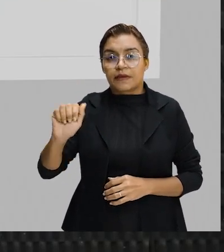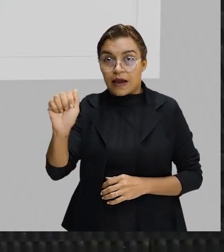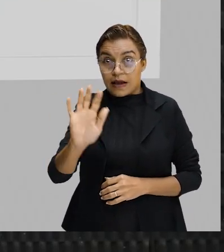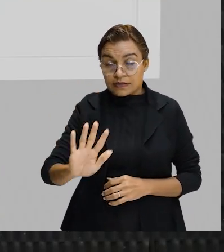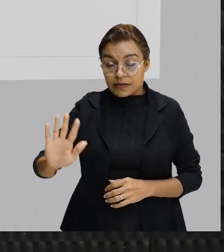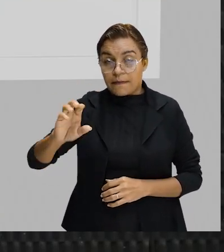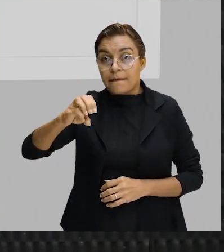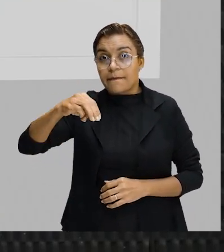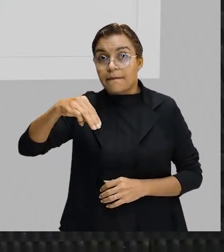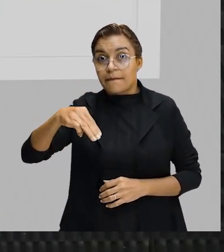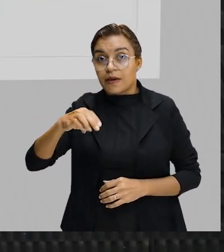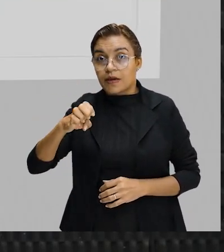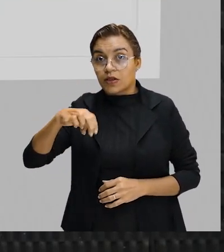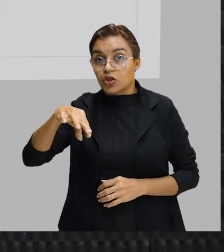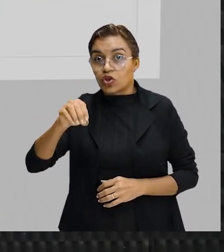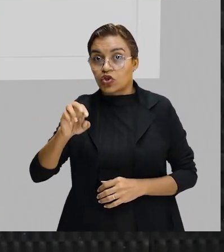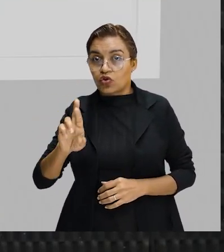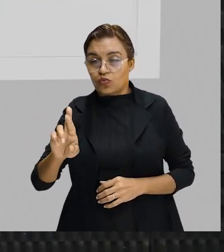ok?